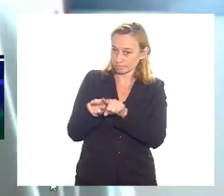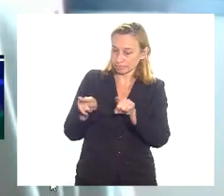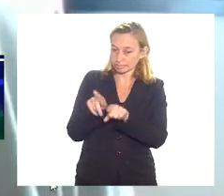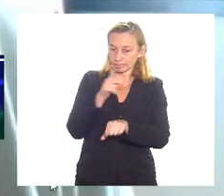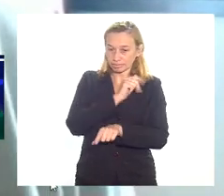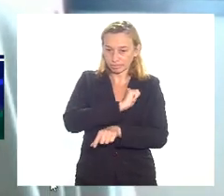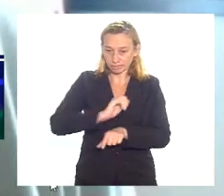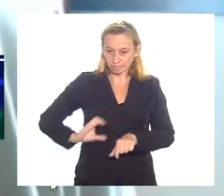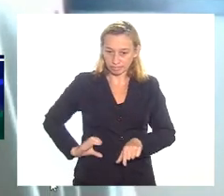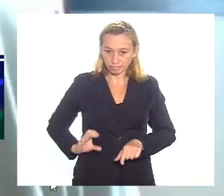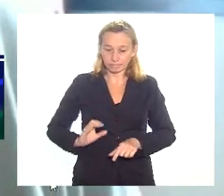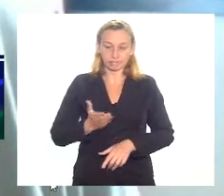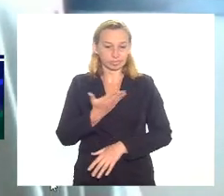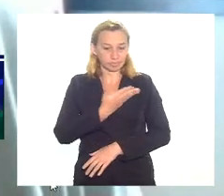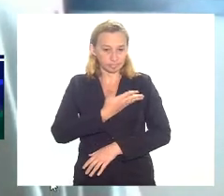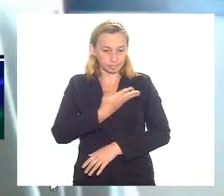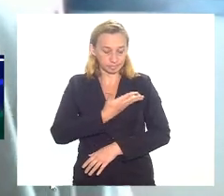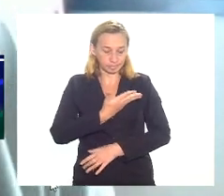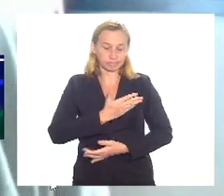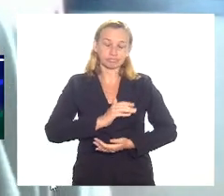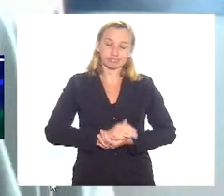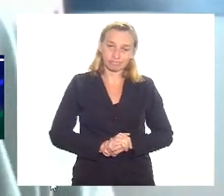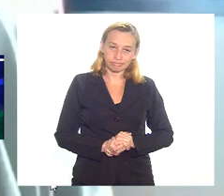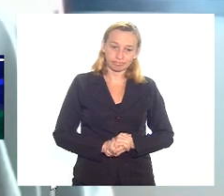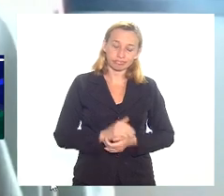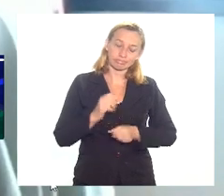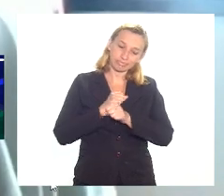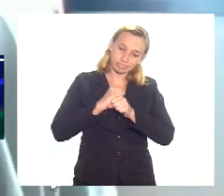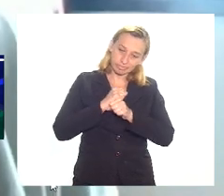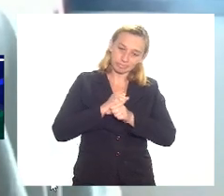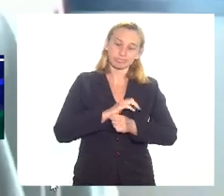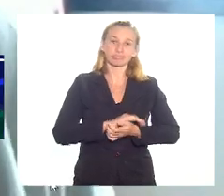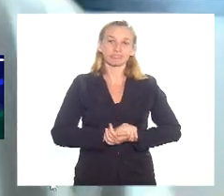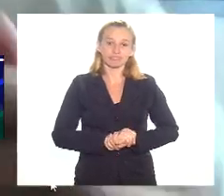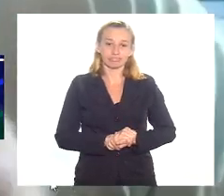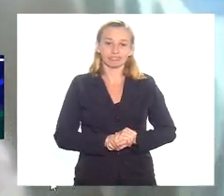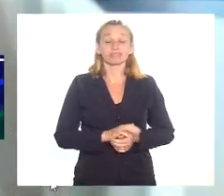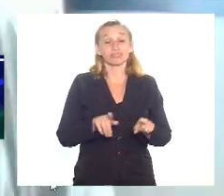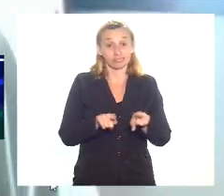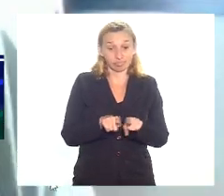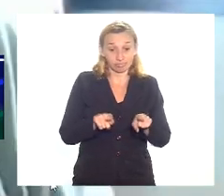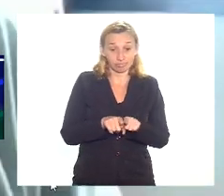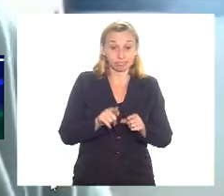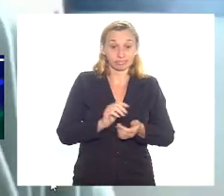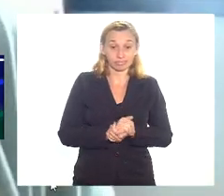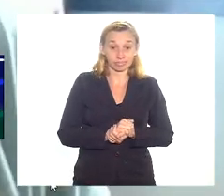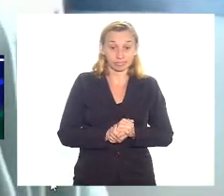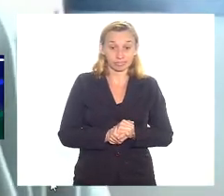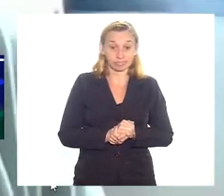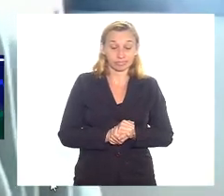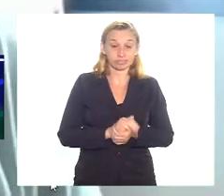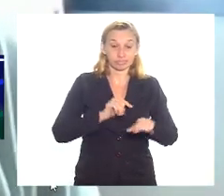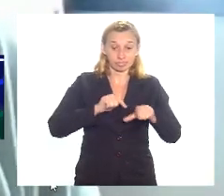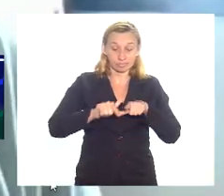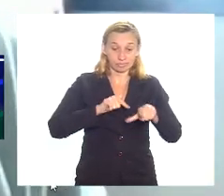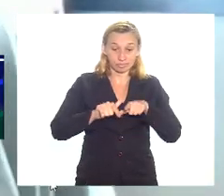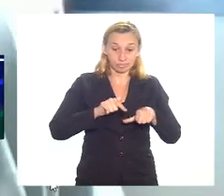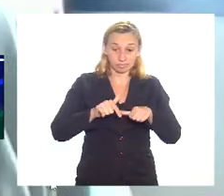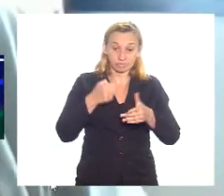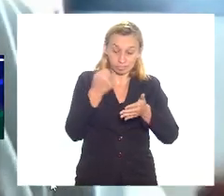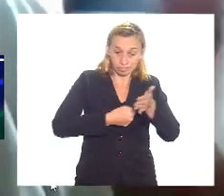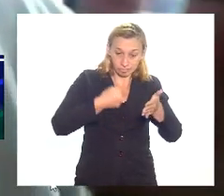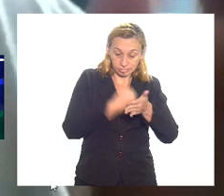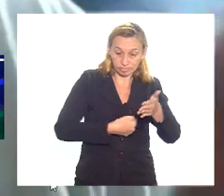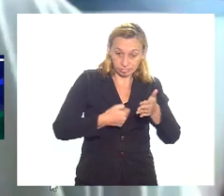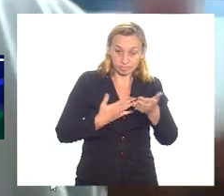André Siciliano, meu camarada de tantos anos e também que tanto batalhou pela aprovação desse